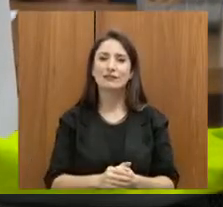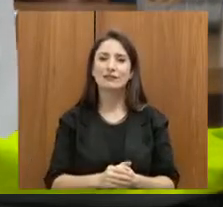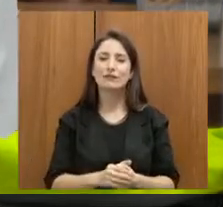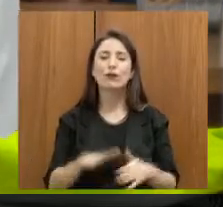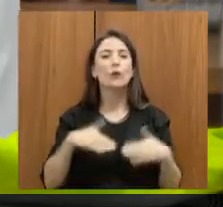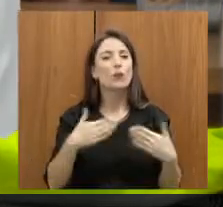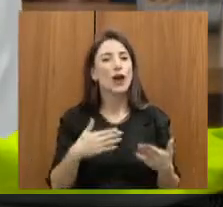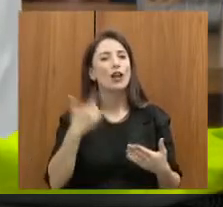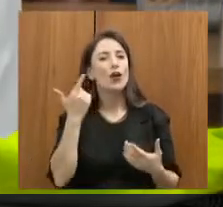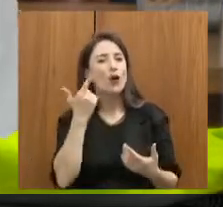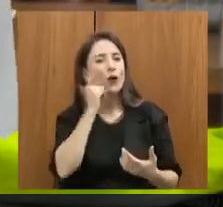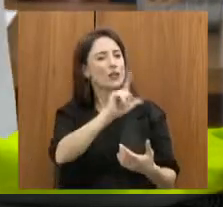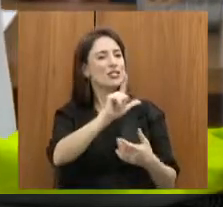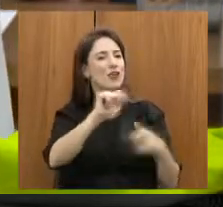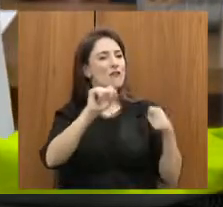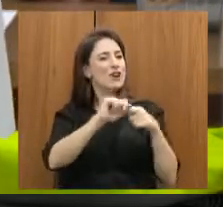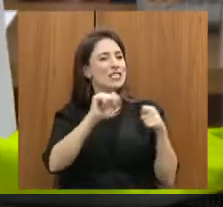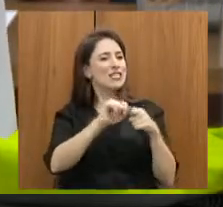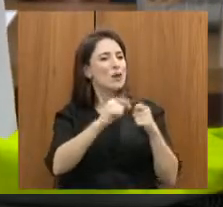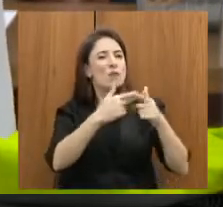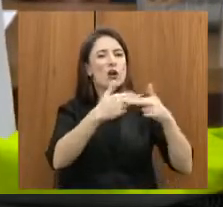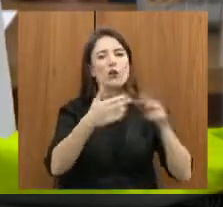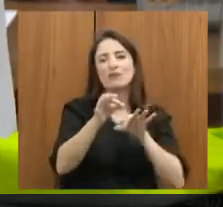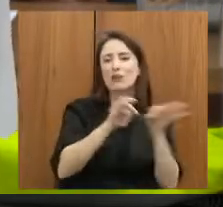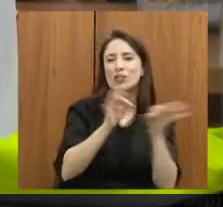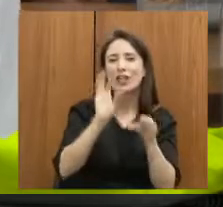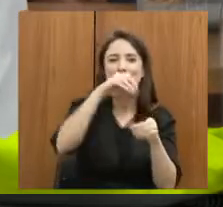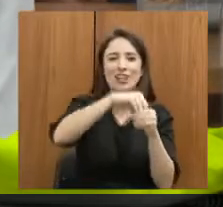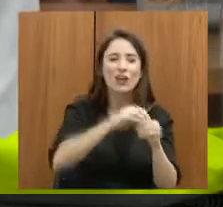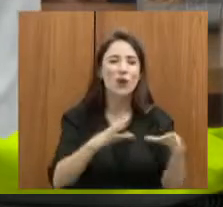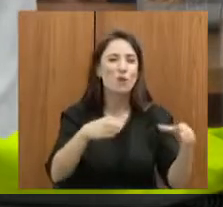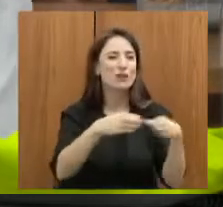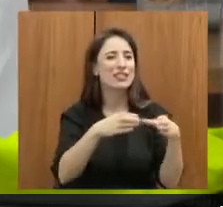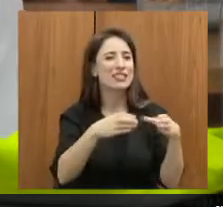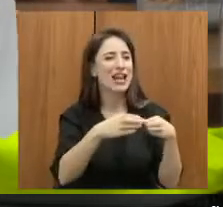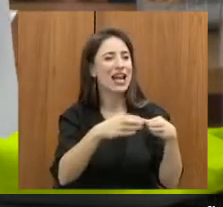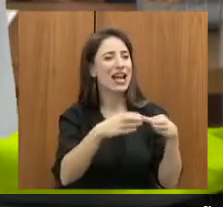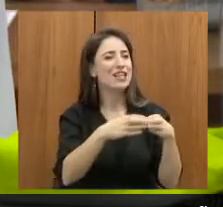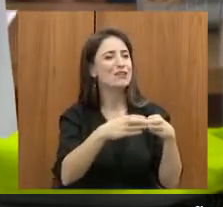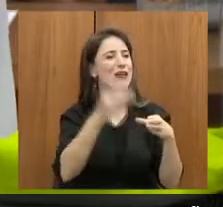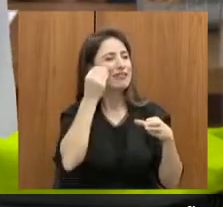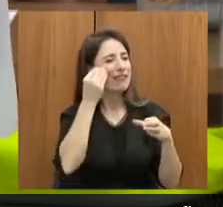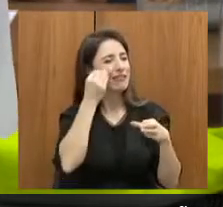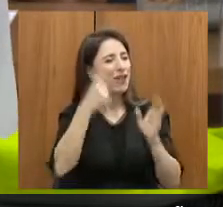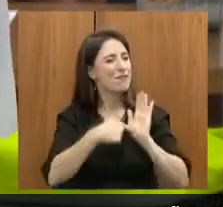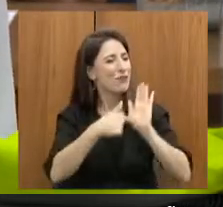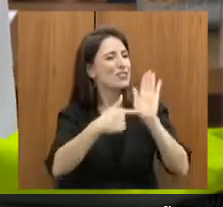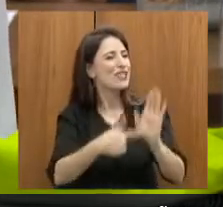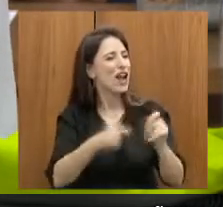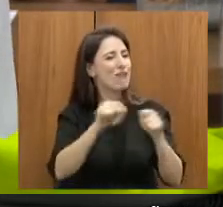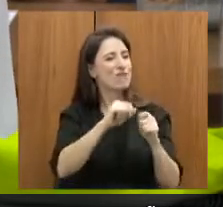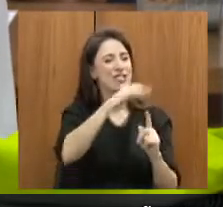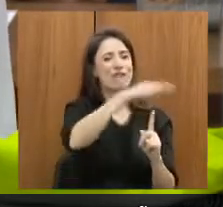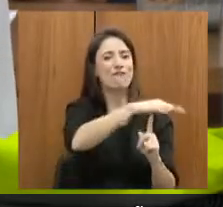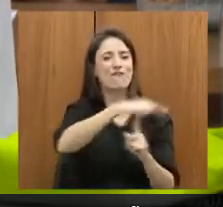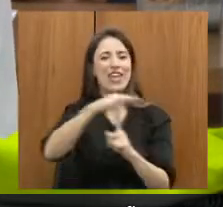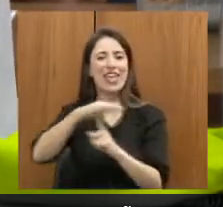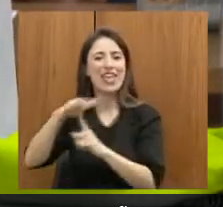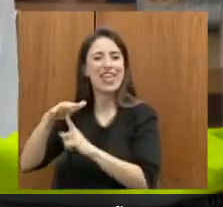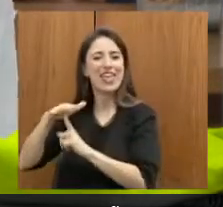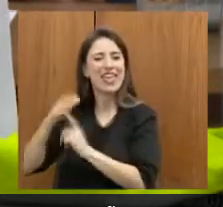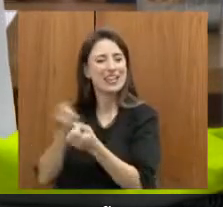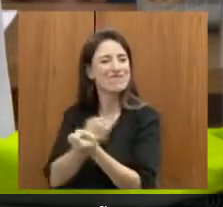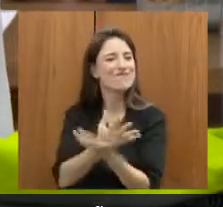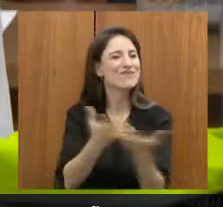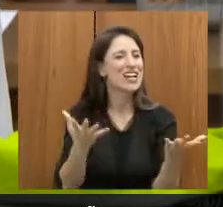conseguimos fazer alguma coisa em nossa comunidade para colocar a nossa feira em nossa comunidade tem lei que proíbe a gente